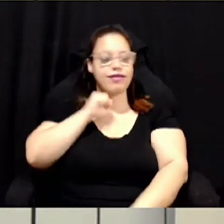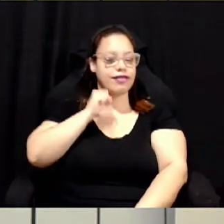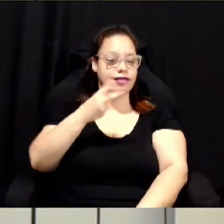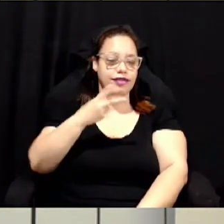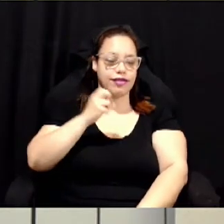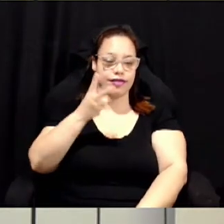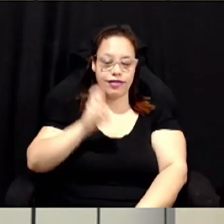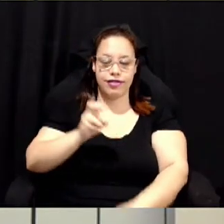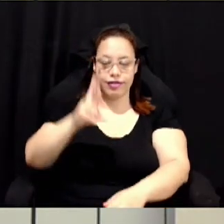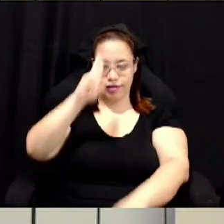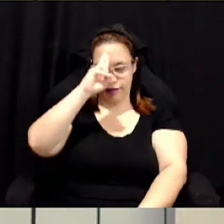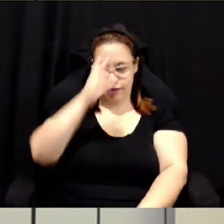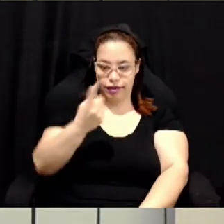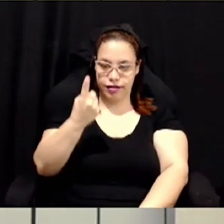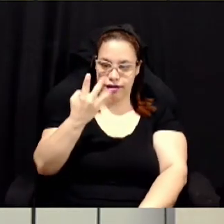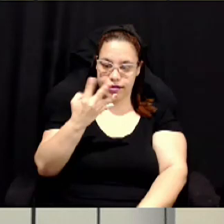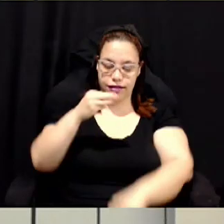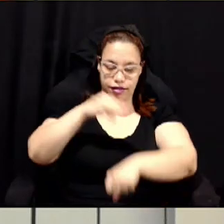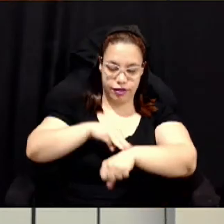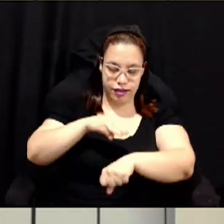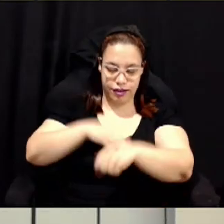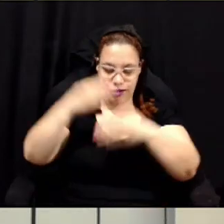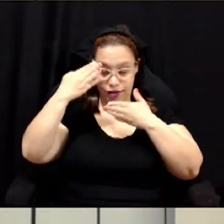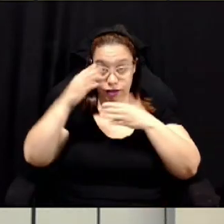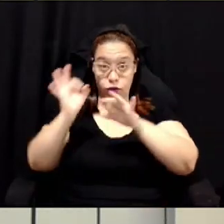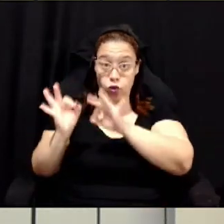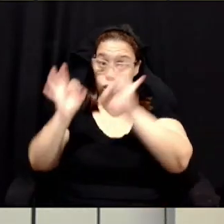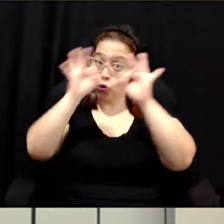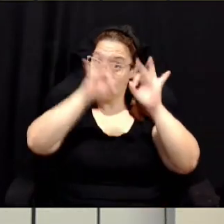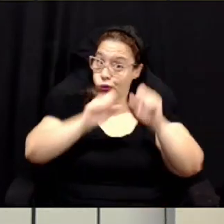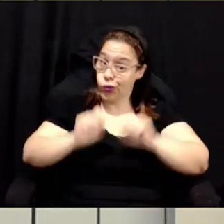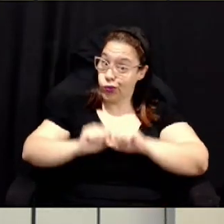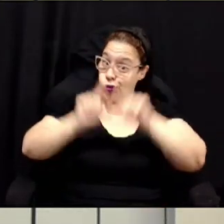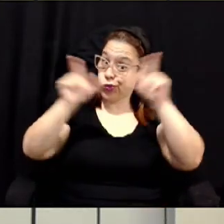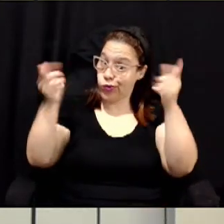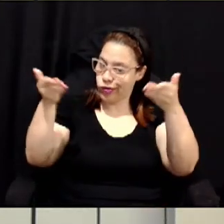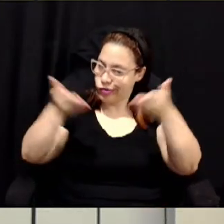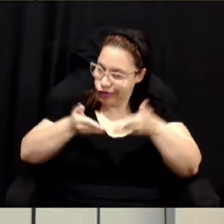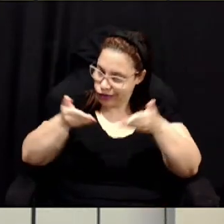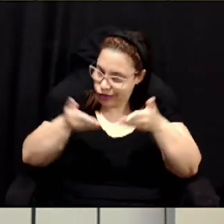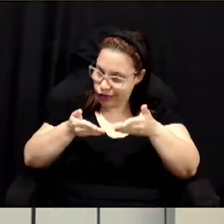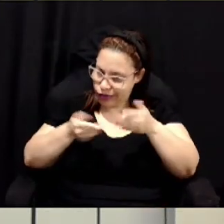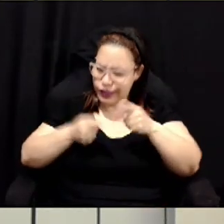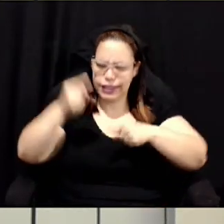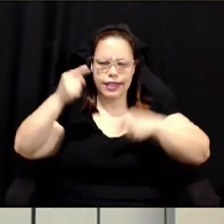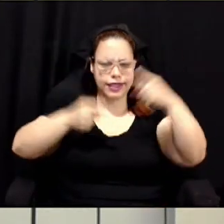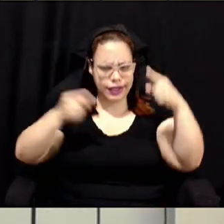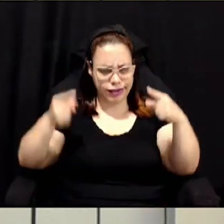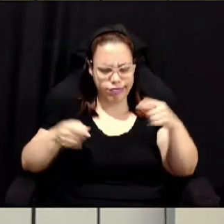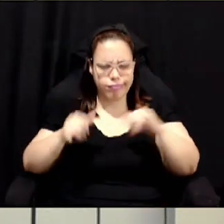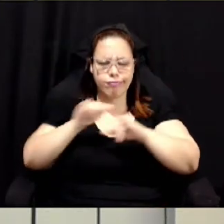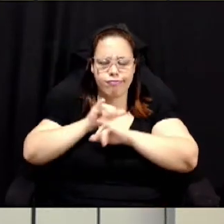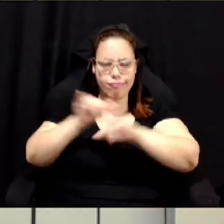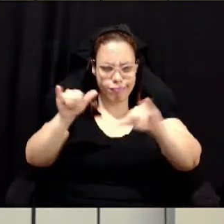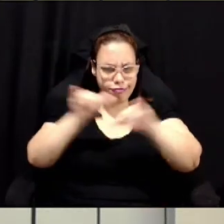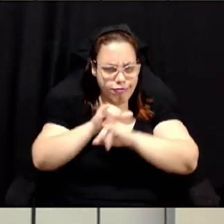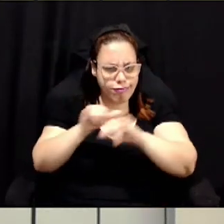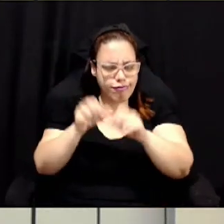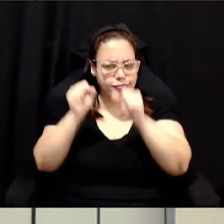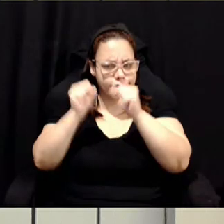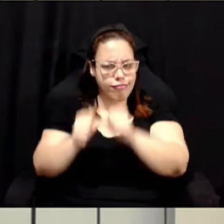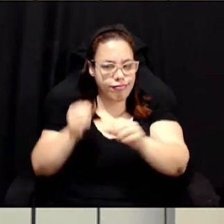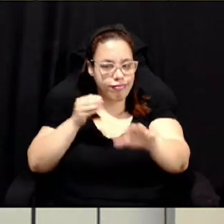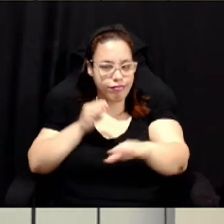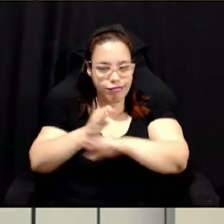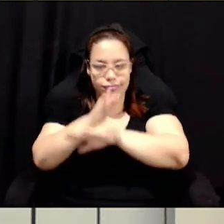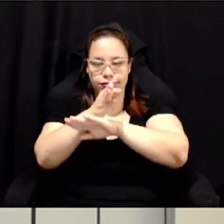meio-dia mais 4 minutos. Você viu aí os destaques de hoje. Temos muitas notícias e você pode participar pelo número do